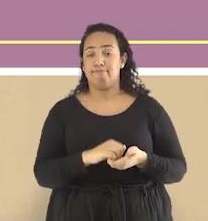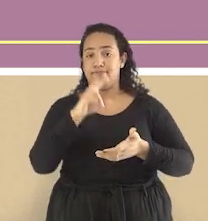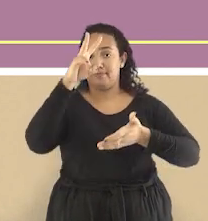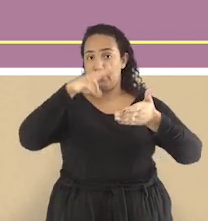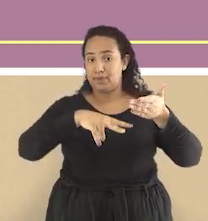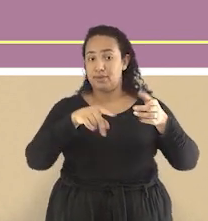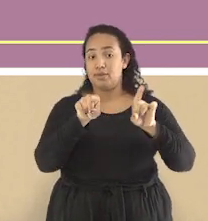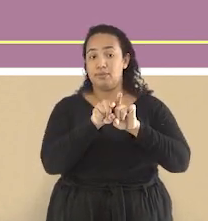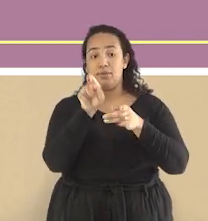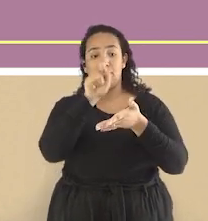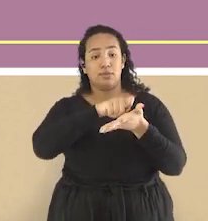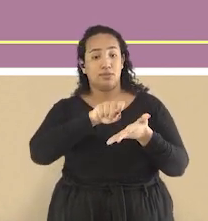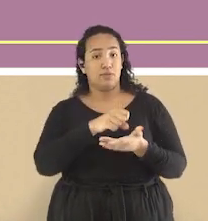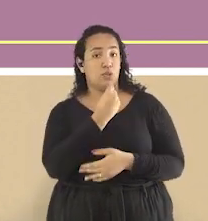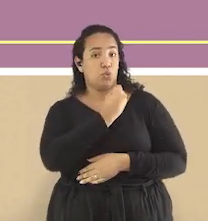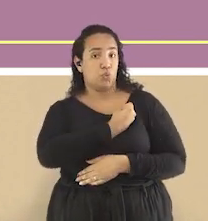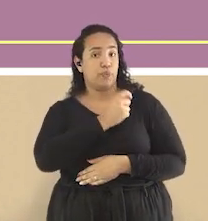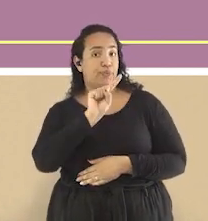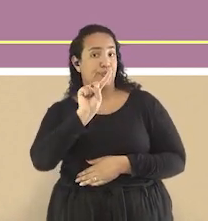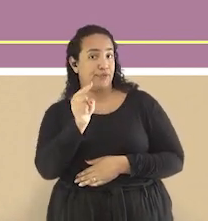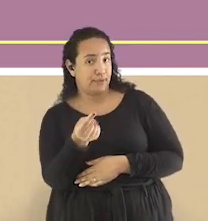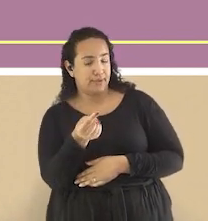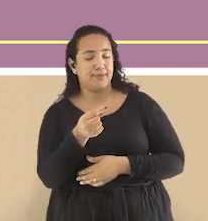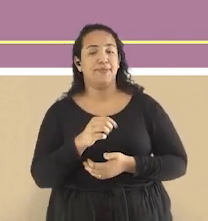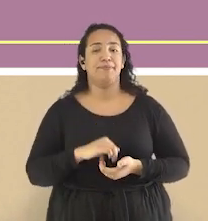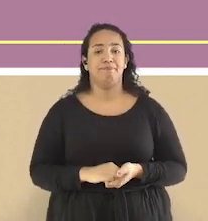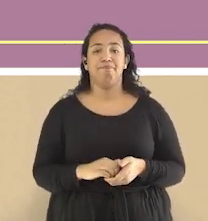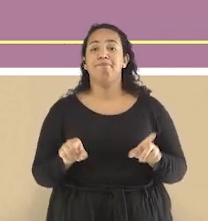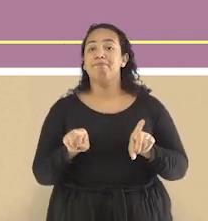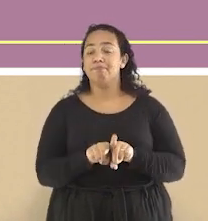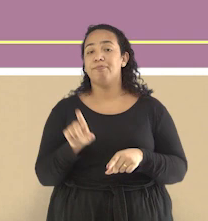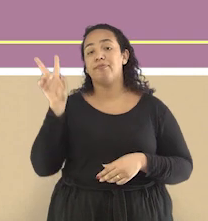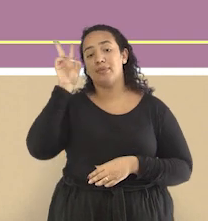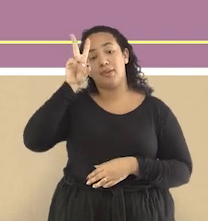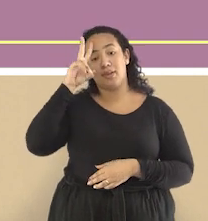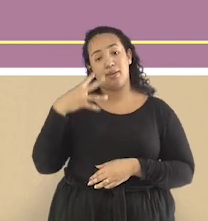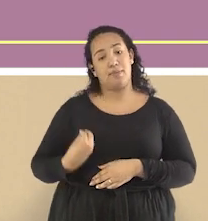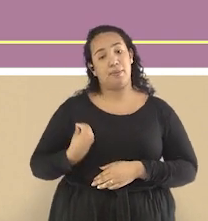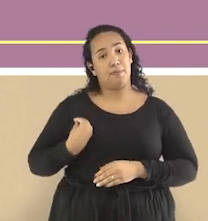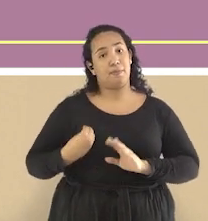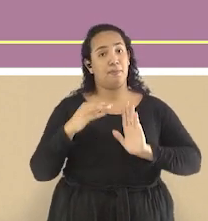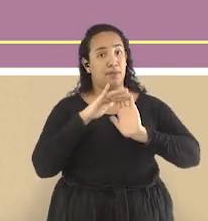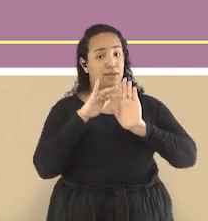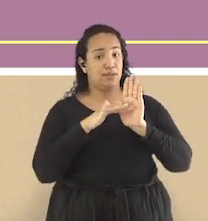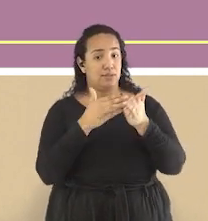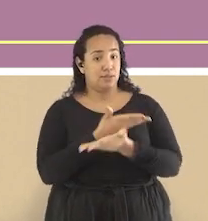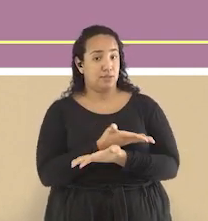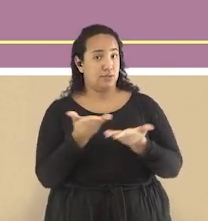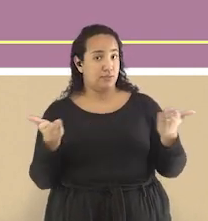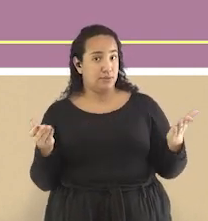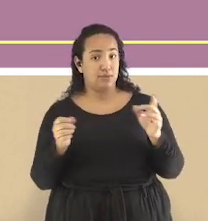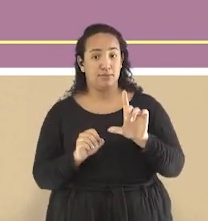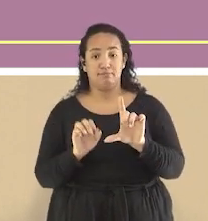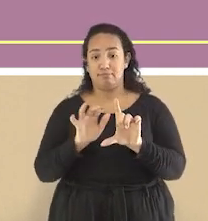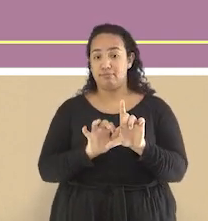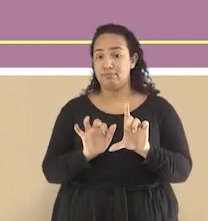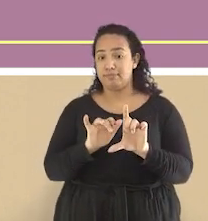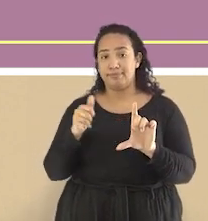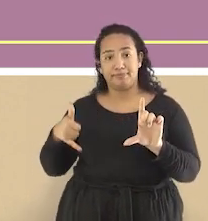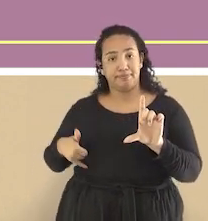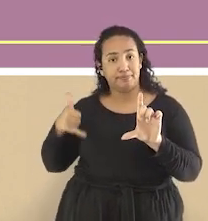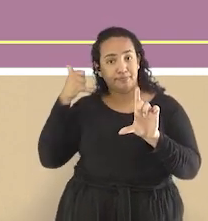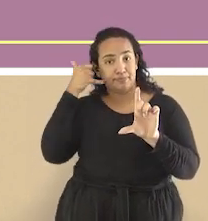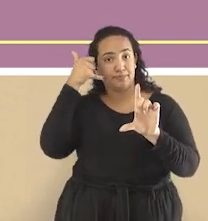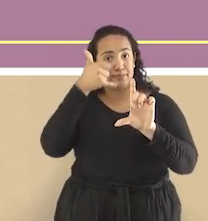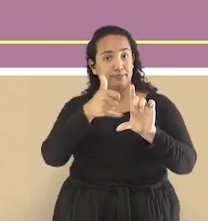ler e escrever números decimais. Não se esqueça de confirmar sua presença, apontando sua câmera para o